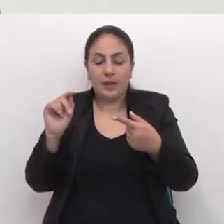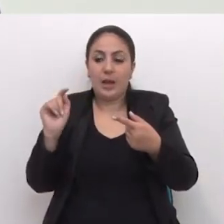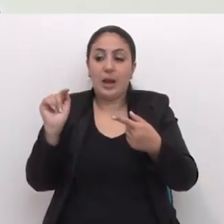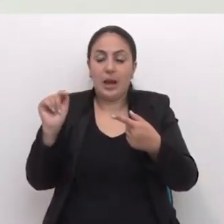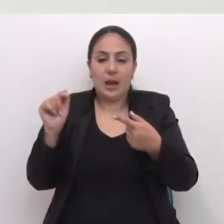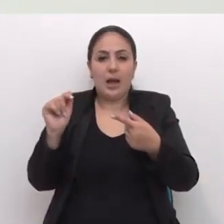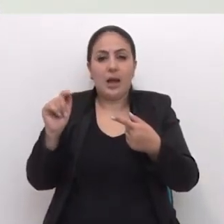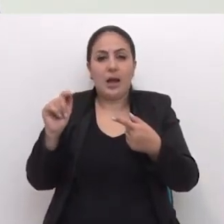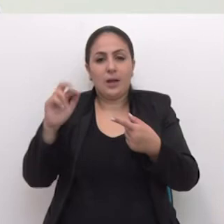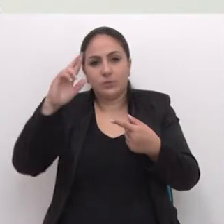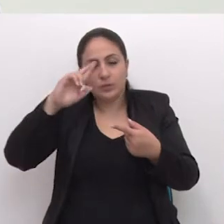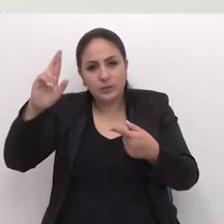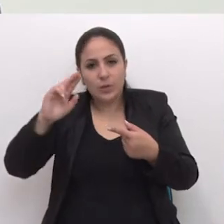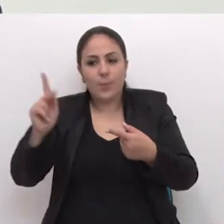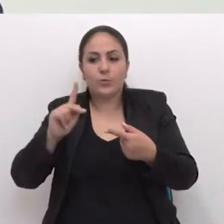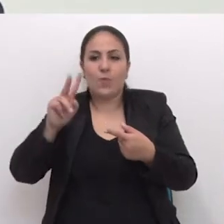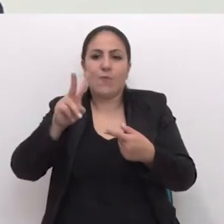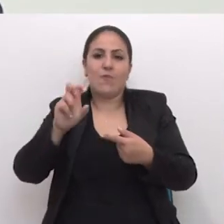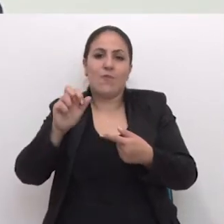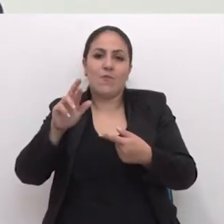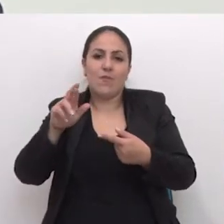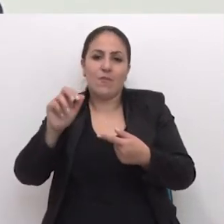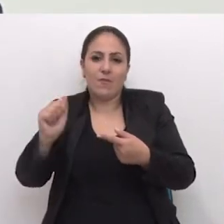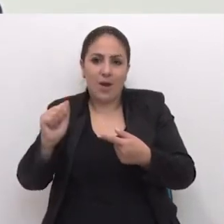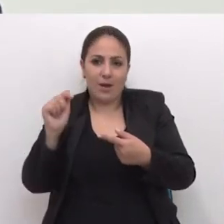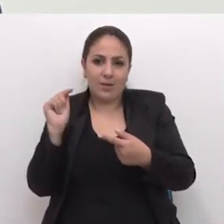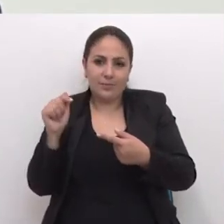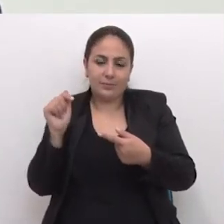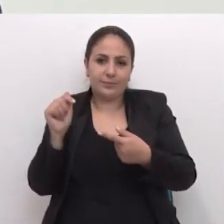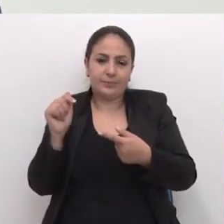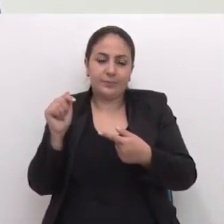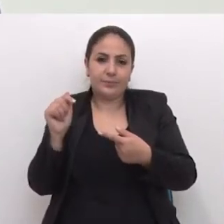direção, através da professora Vera, ela nos